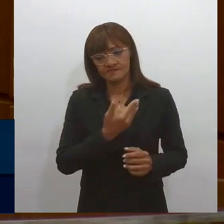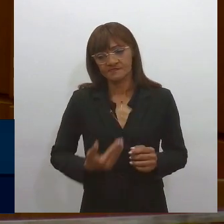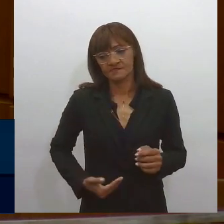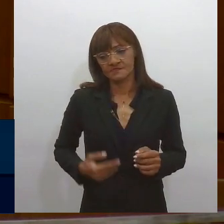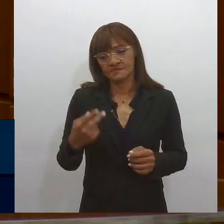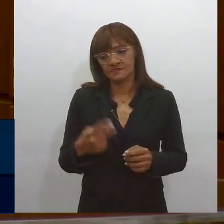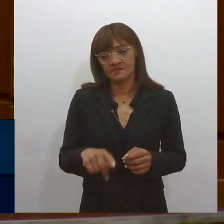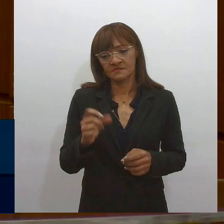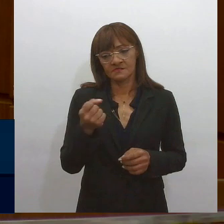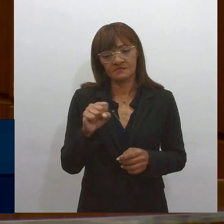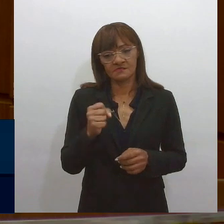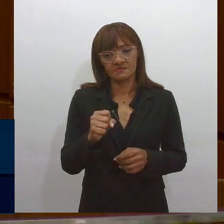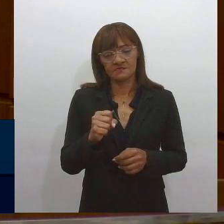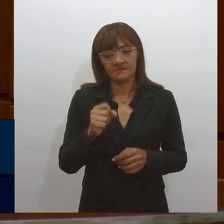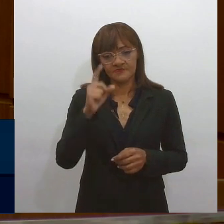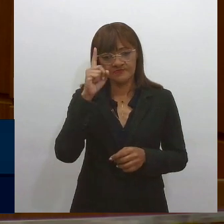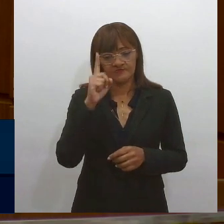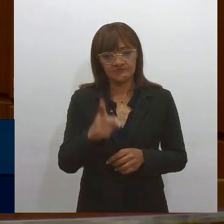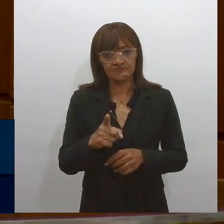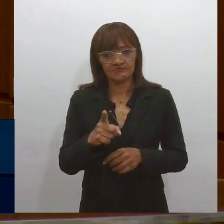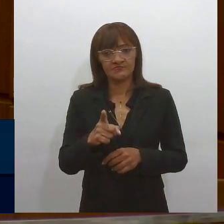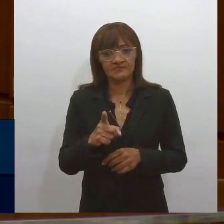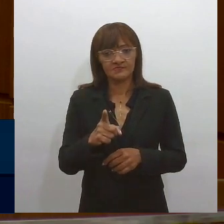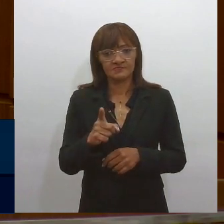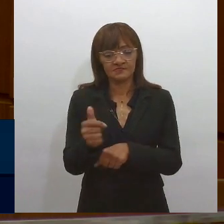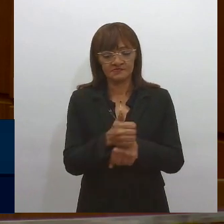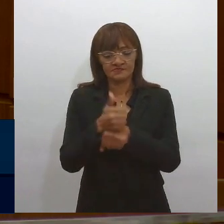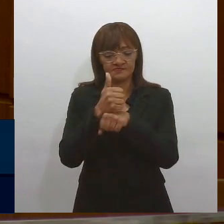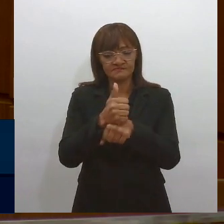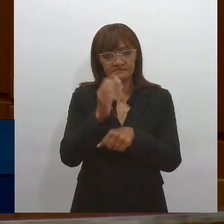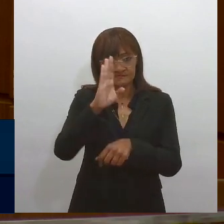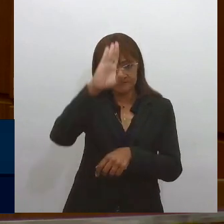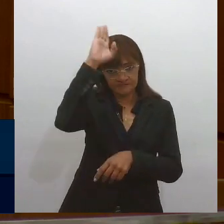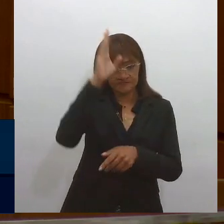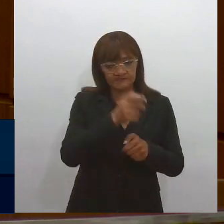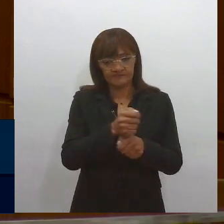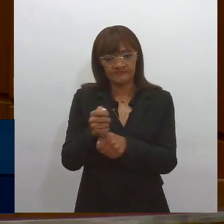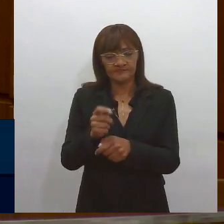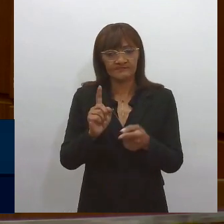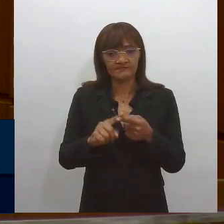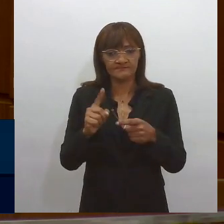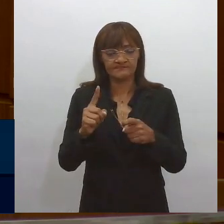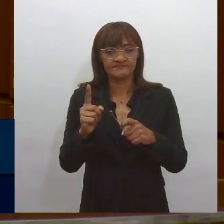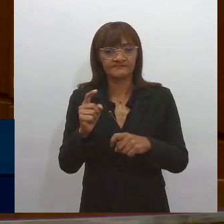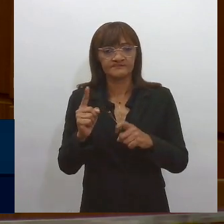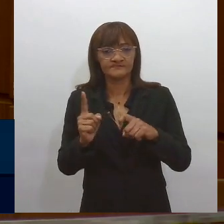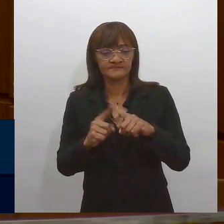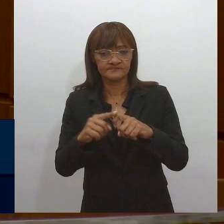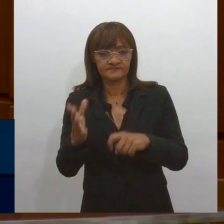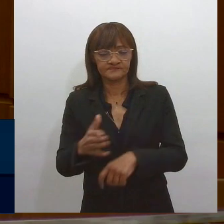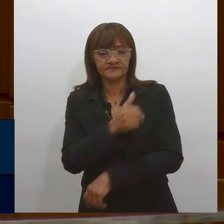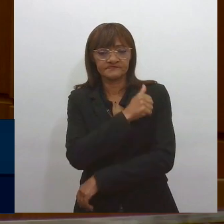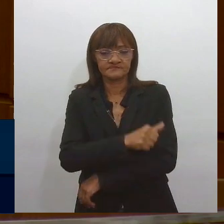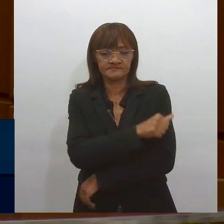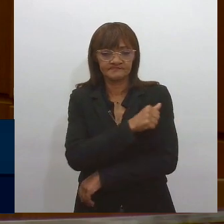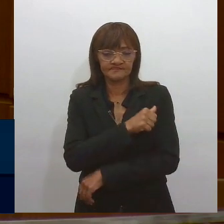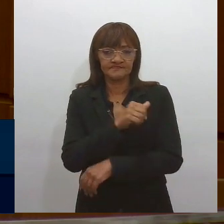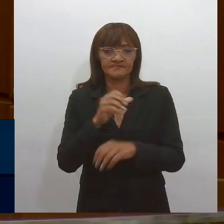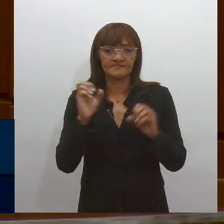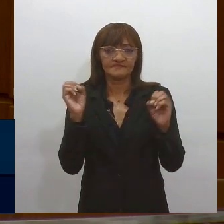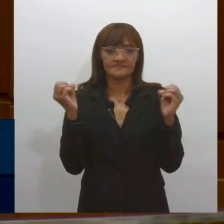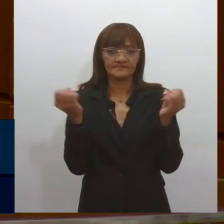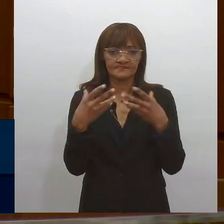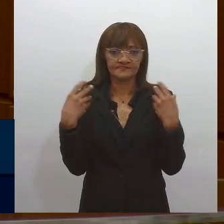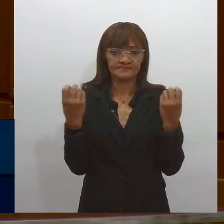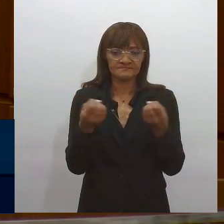bombeiros e do serviço aeromédico também profissionais do SAMUR que estão se deslocando até a capital Gaúcha ao